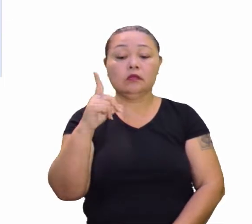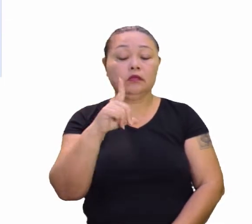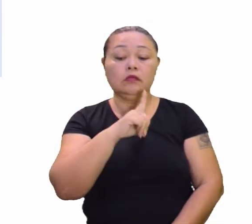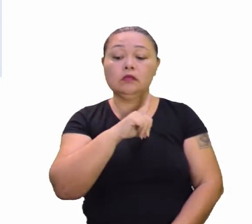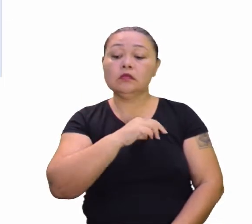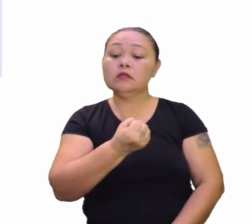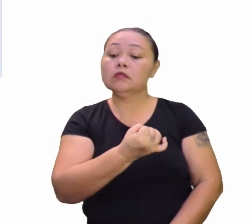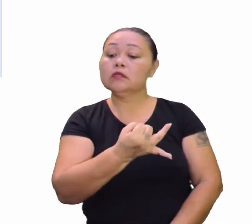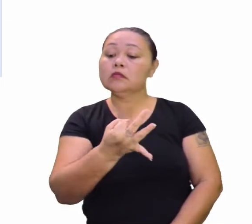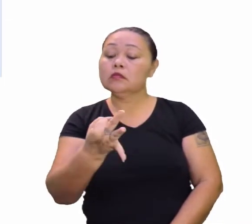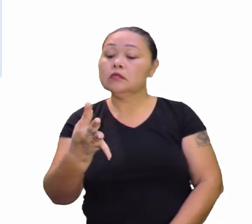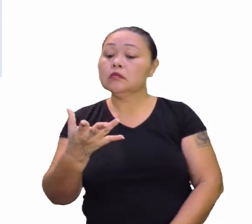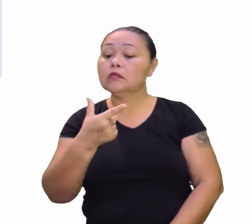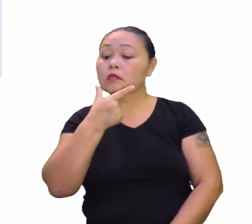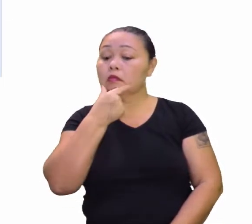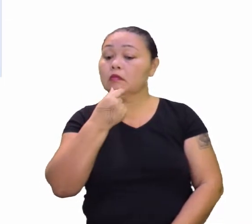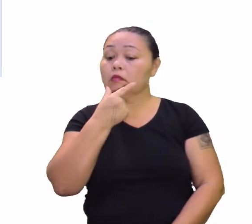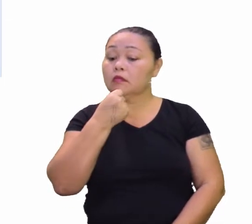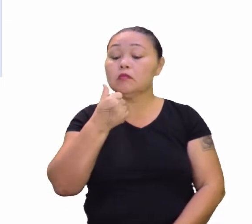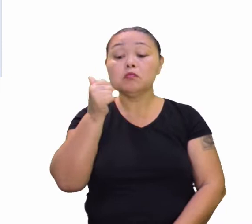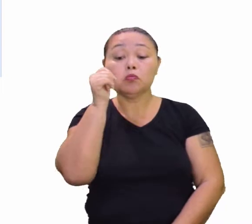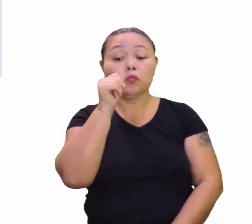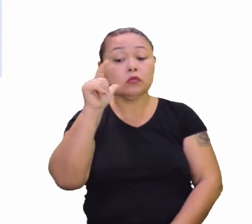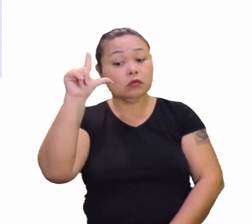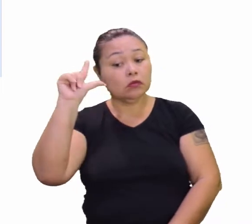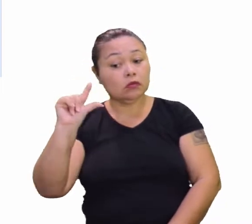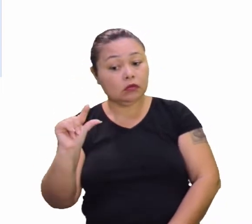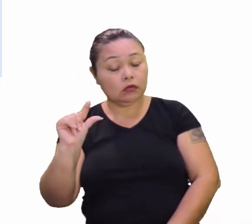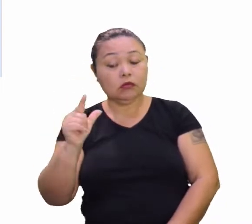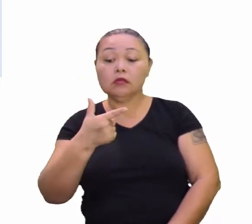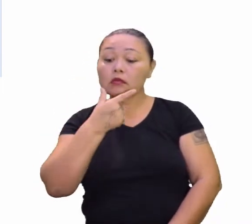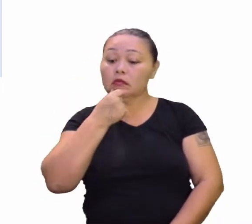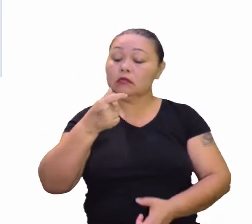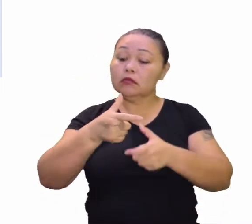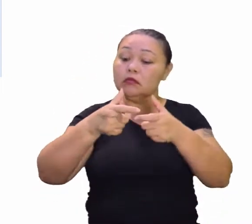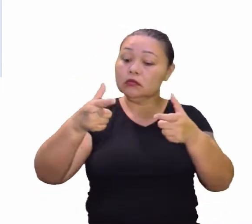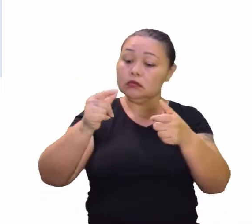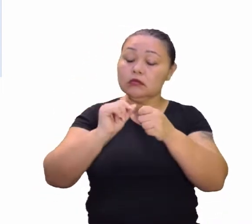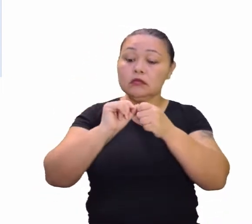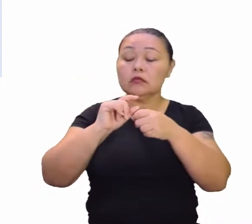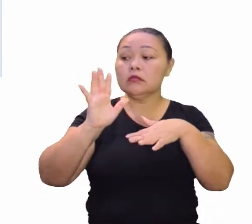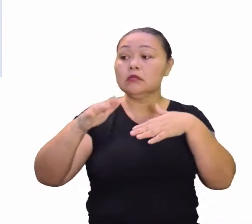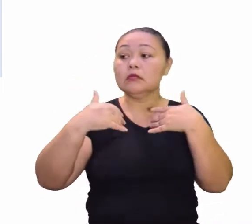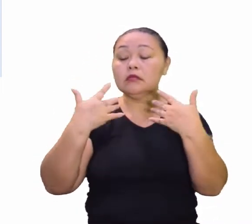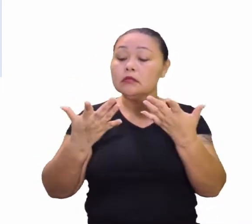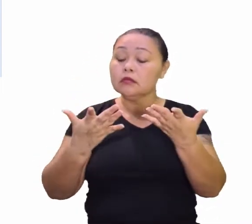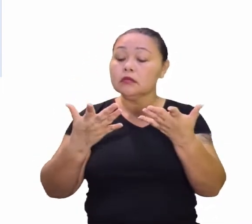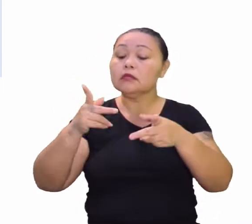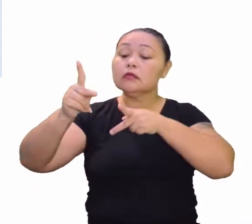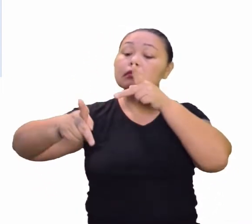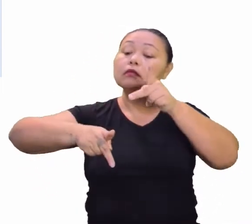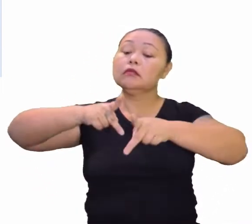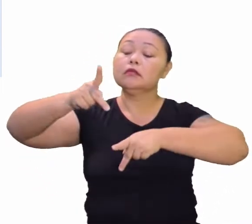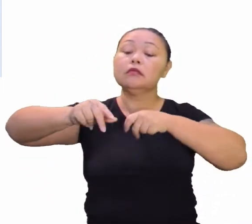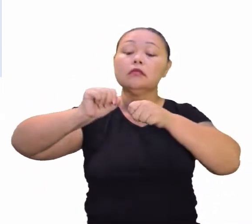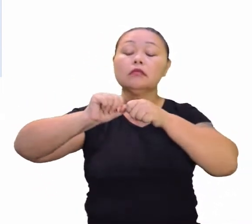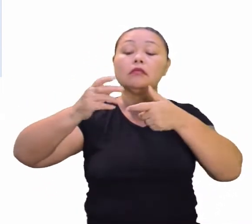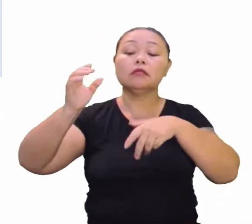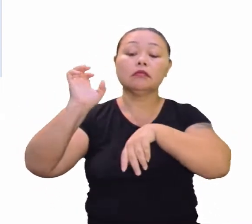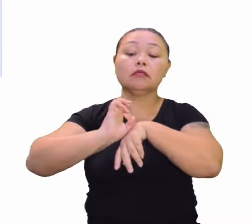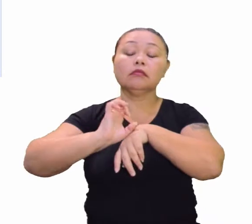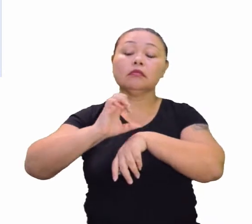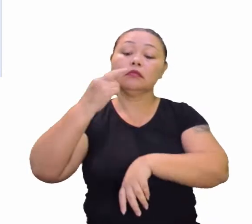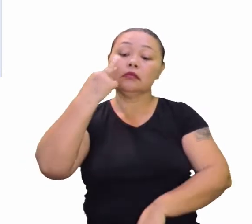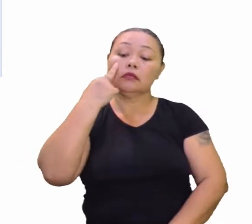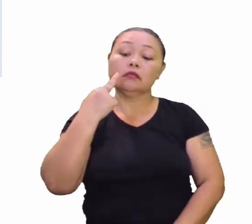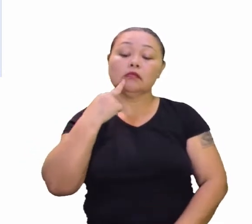a maior quantidade de homens, né, do que de mulher. Exatamente. É isso? E outra, a tendência da população de Rondônia